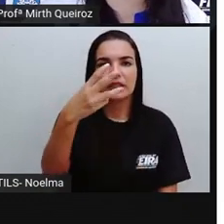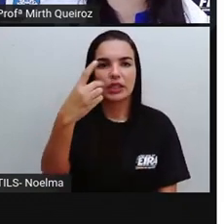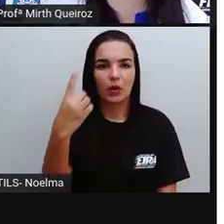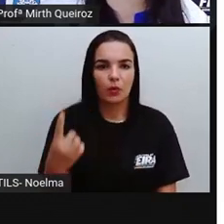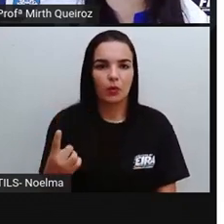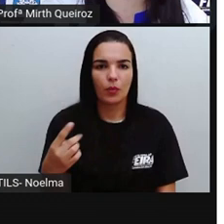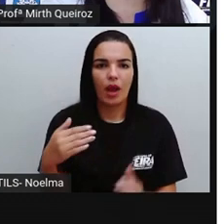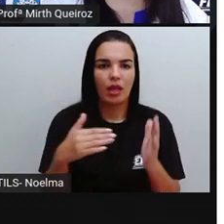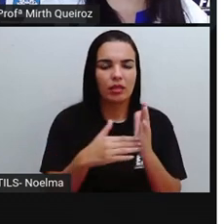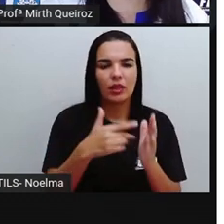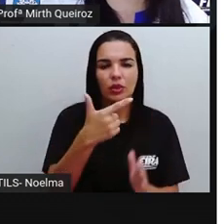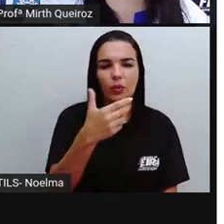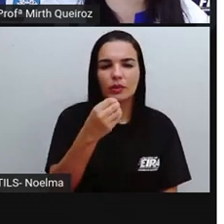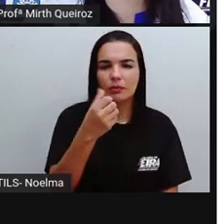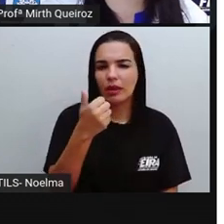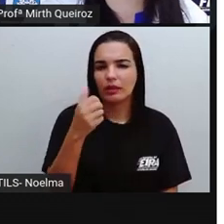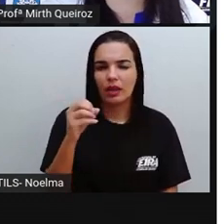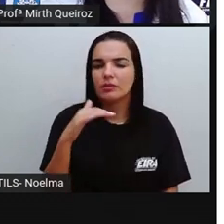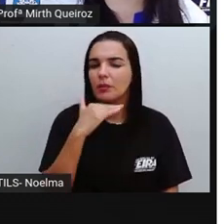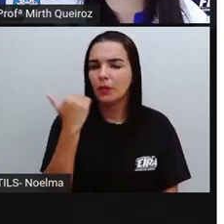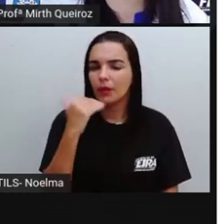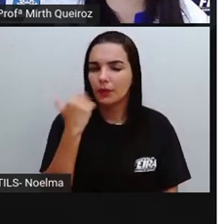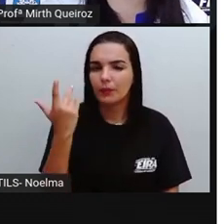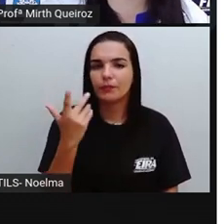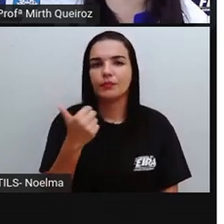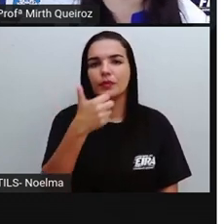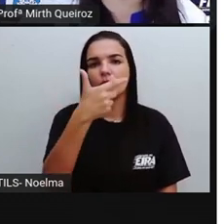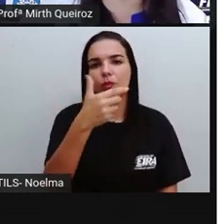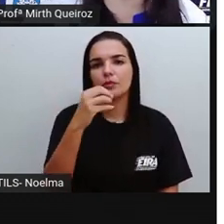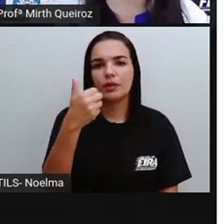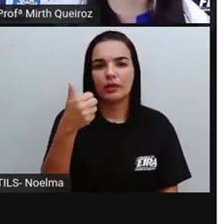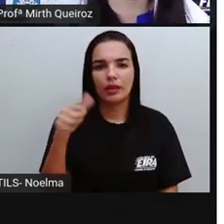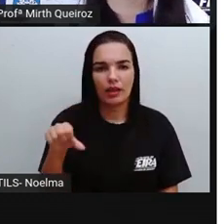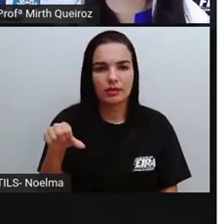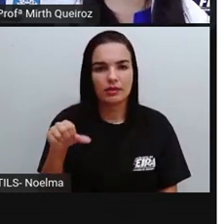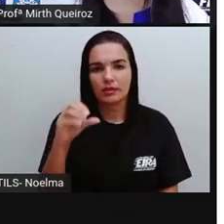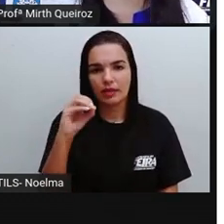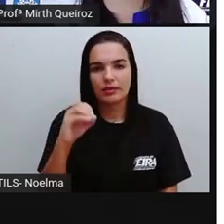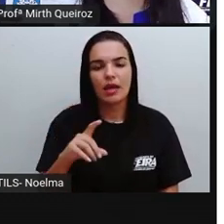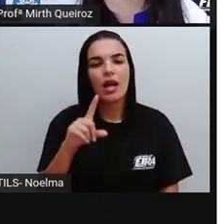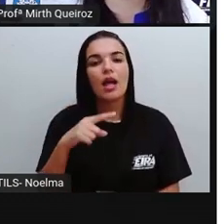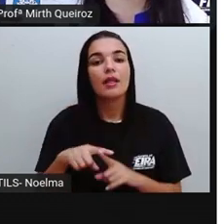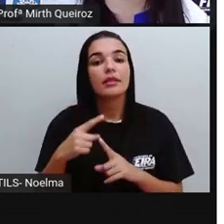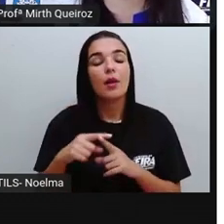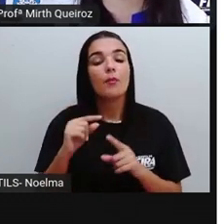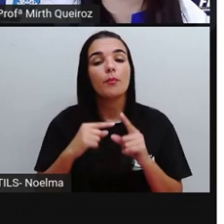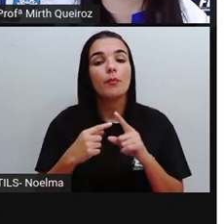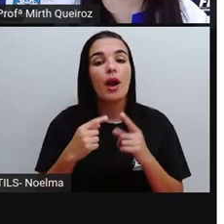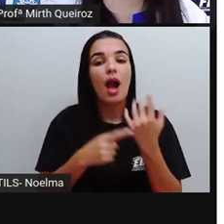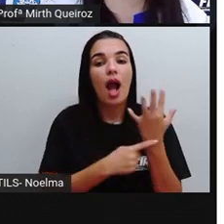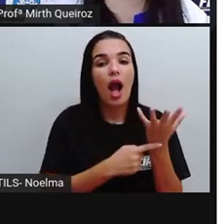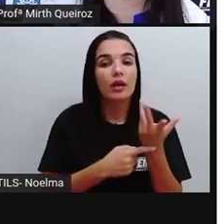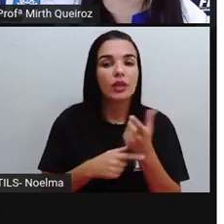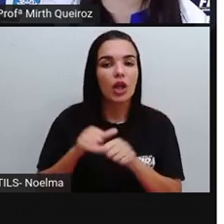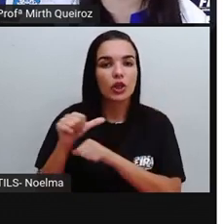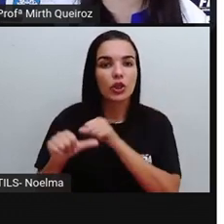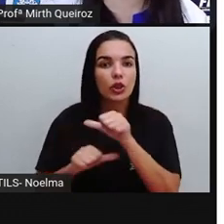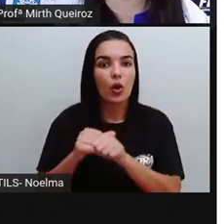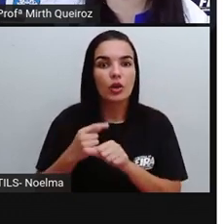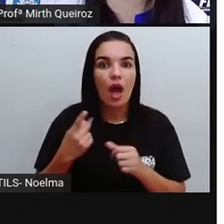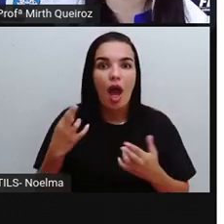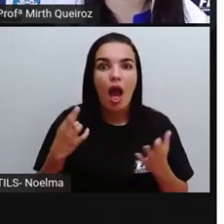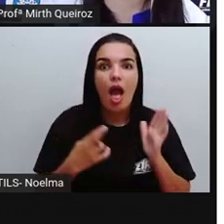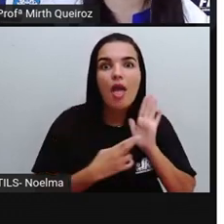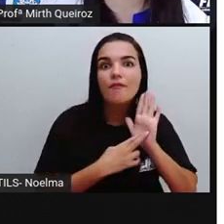2010. Ele já faleceu, Wesley Duke Lee, cuja obra torna-se uma